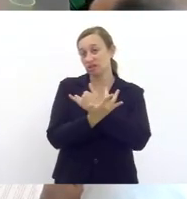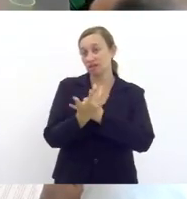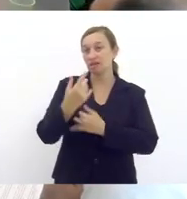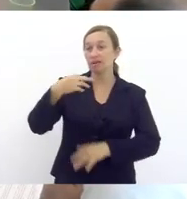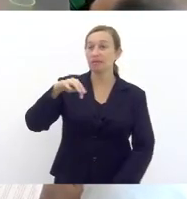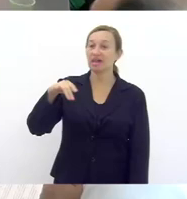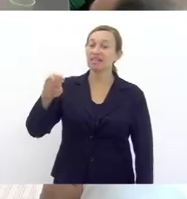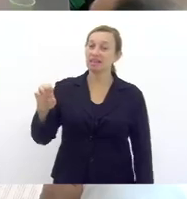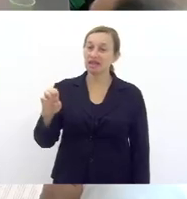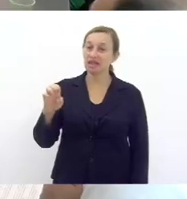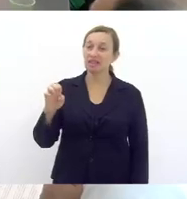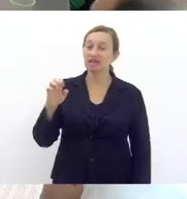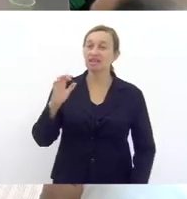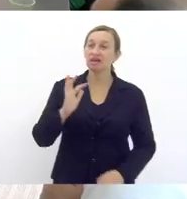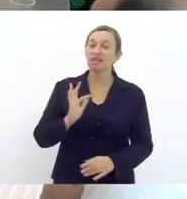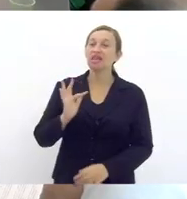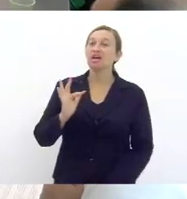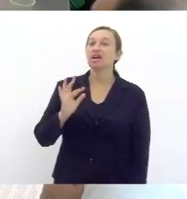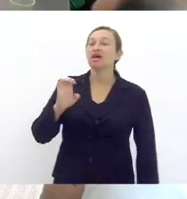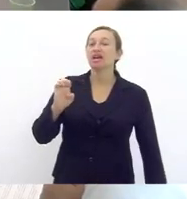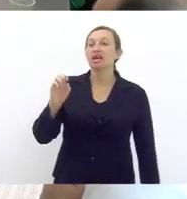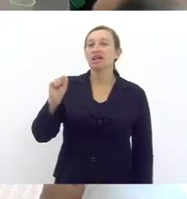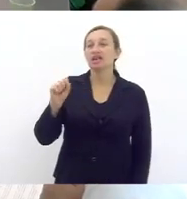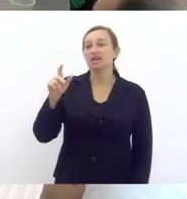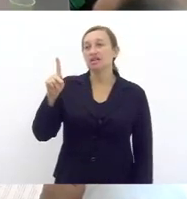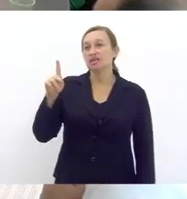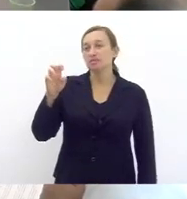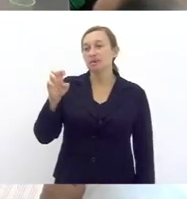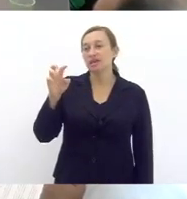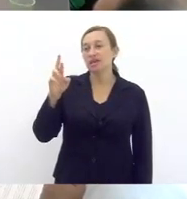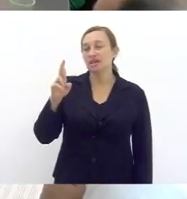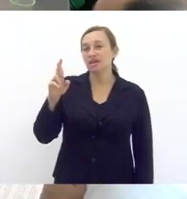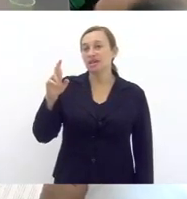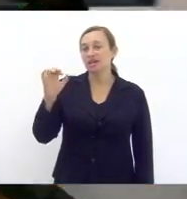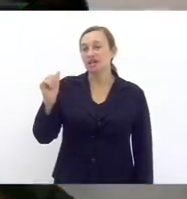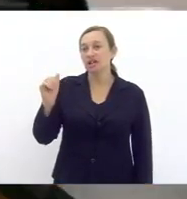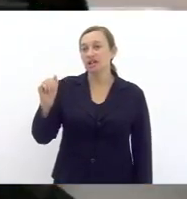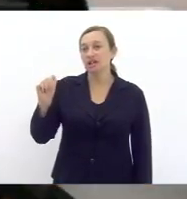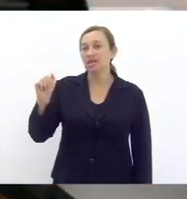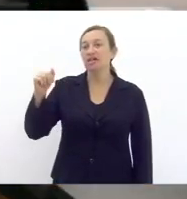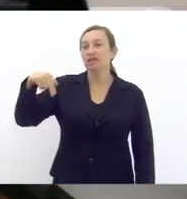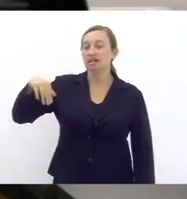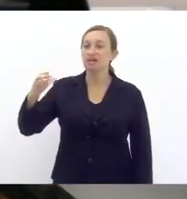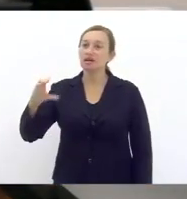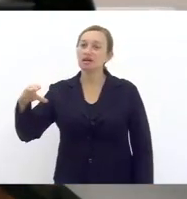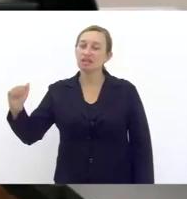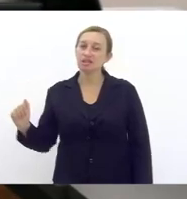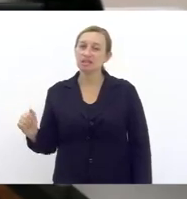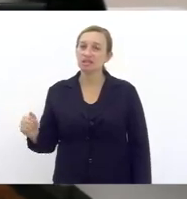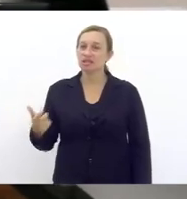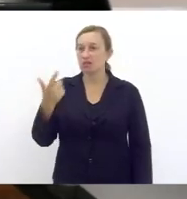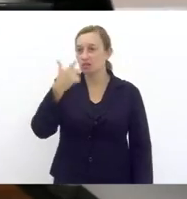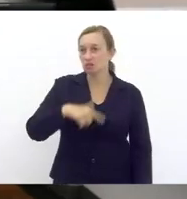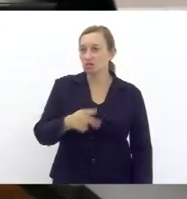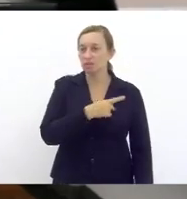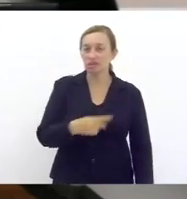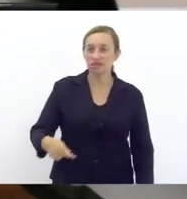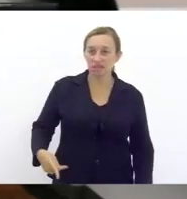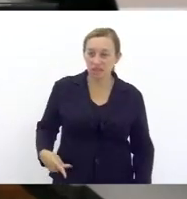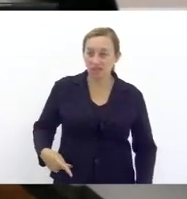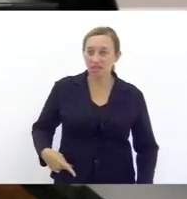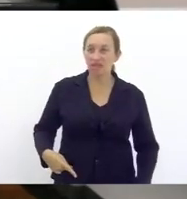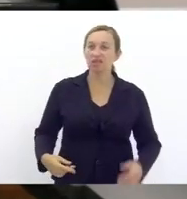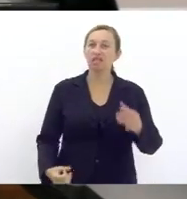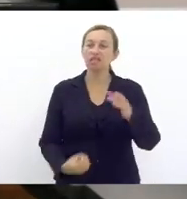esperança para eu não me alongar senão a Monique briga comigo bom eu estou aqui hoje como presidente fundadora da